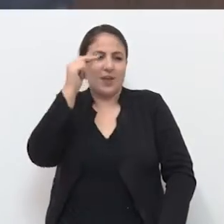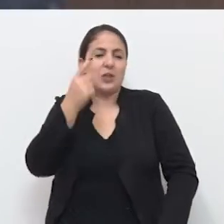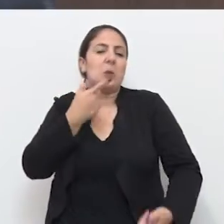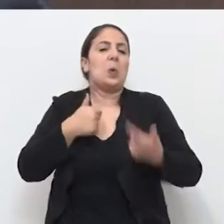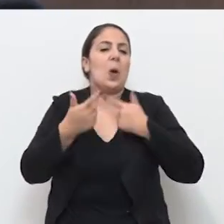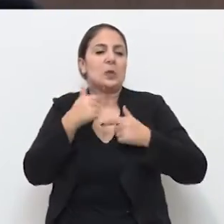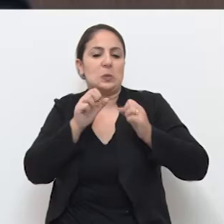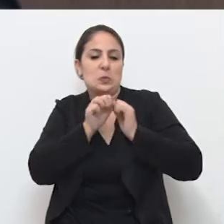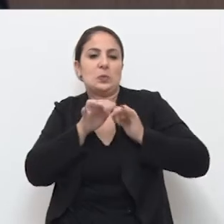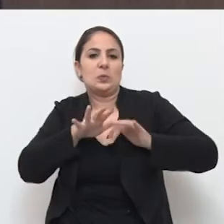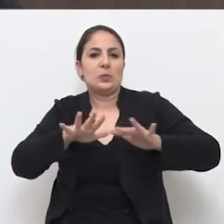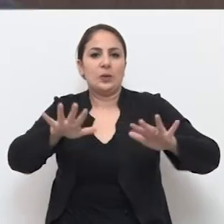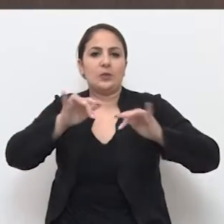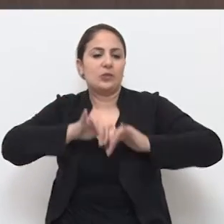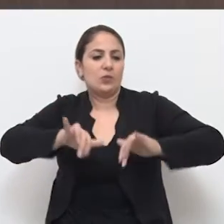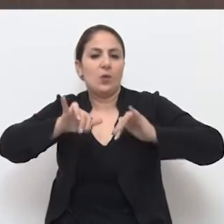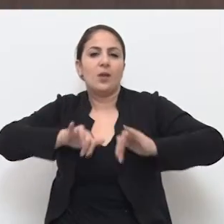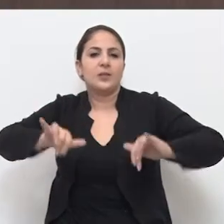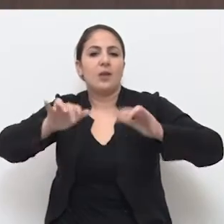coletivo,